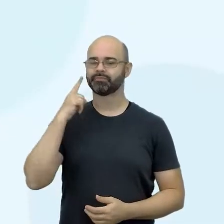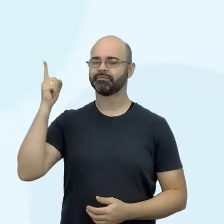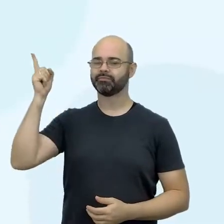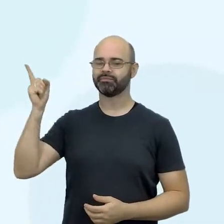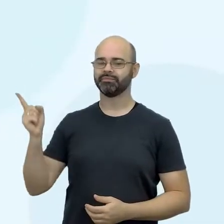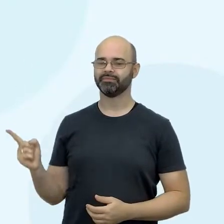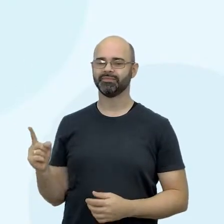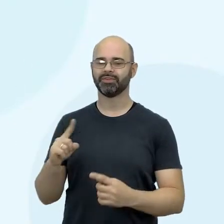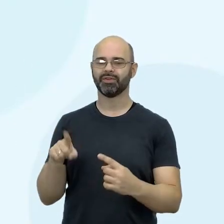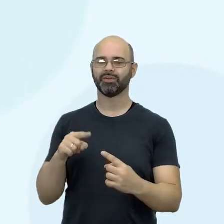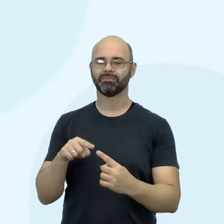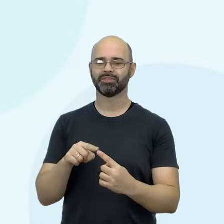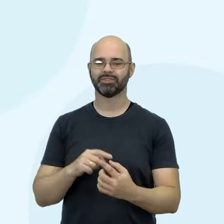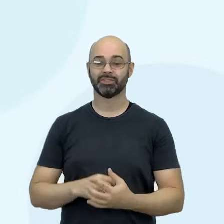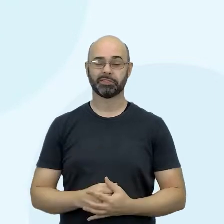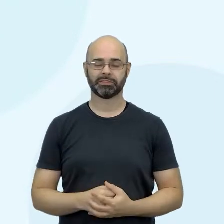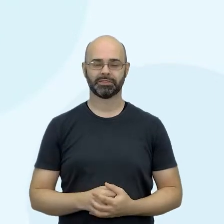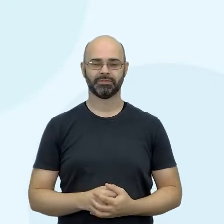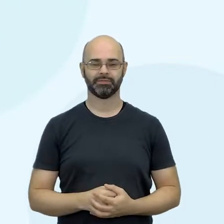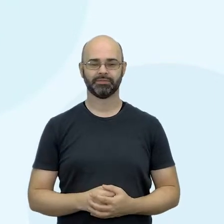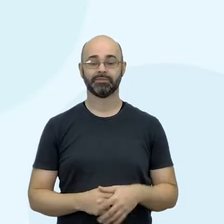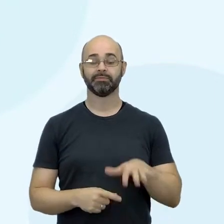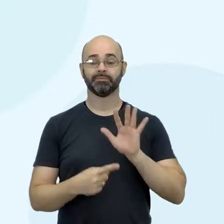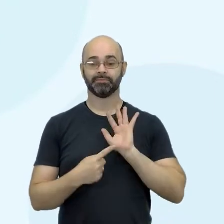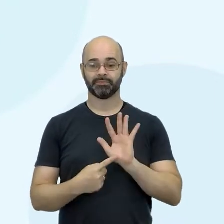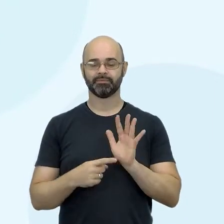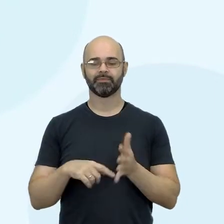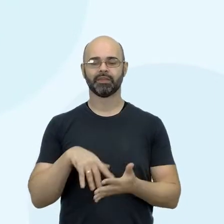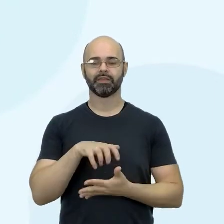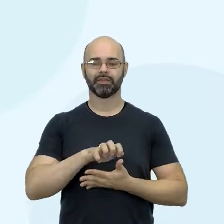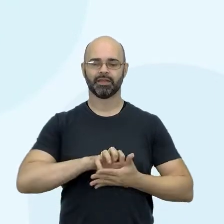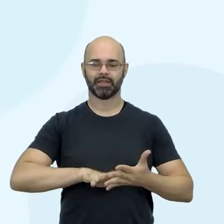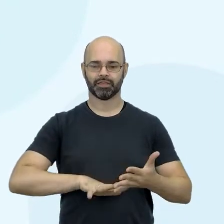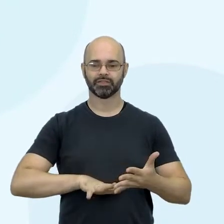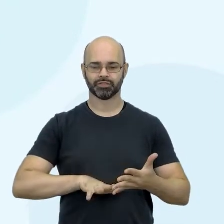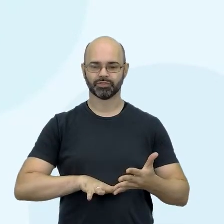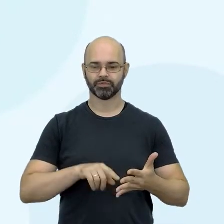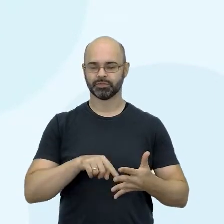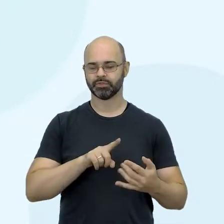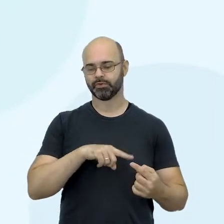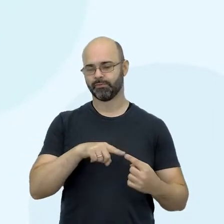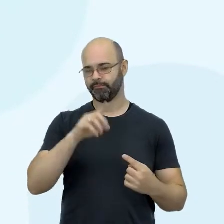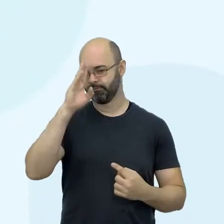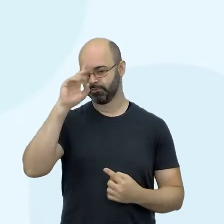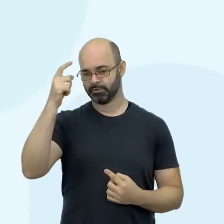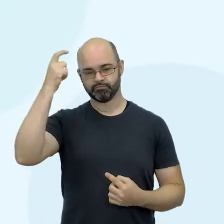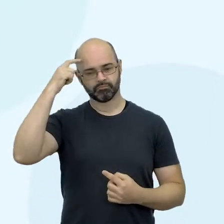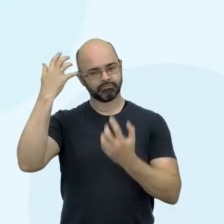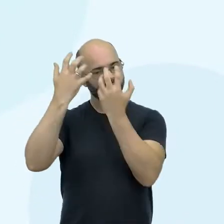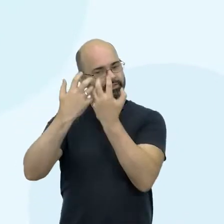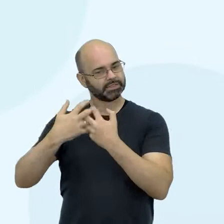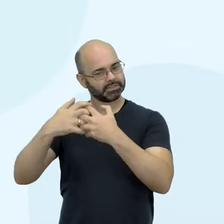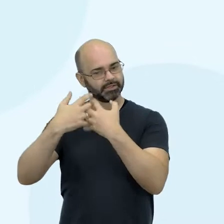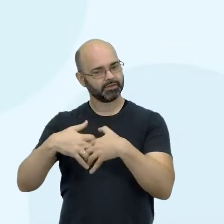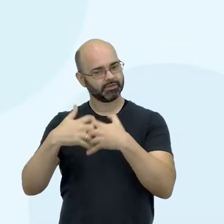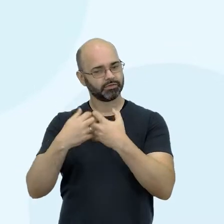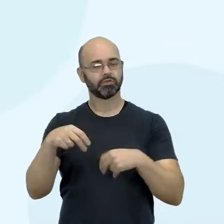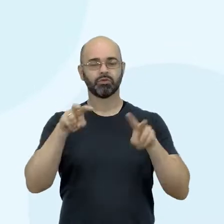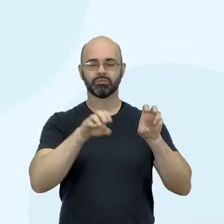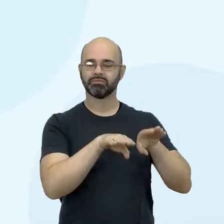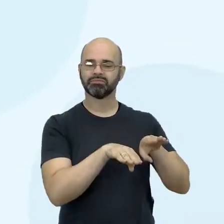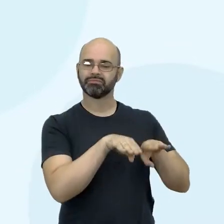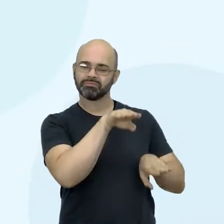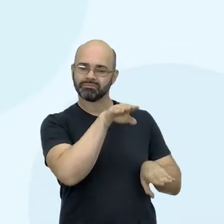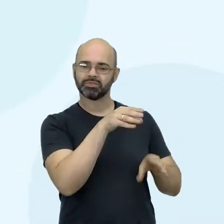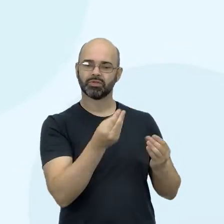objetivos. Apresentar atividades que buscam interagir reflexões acerca da desigualdade